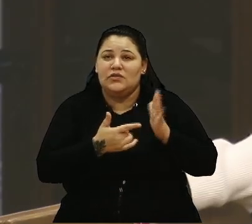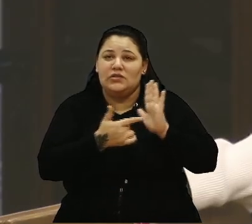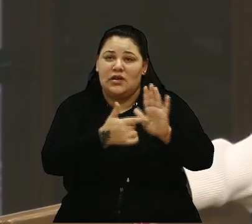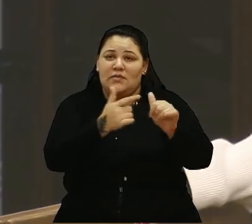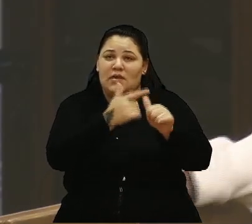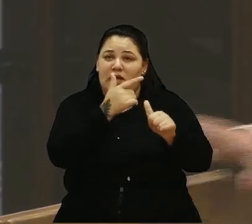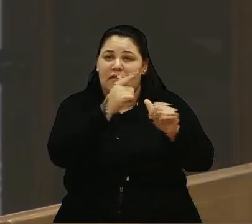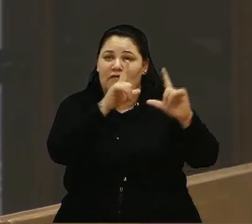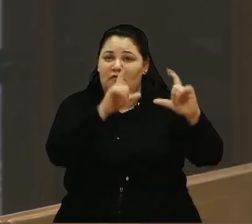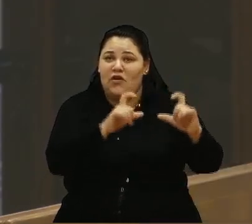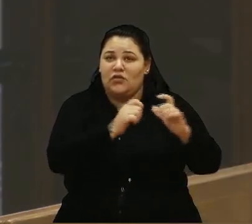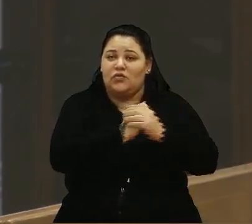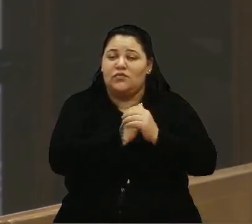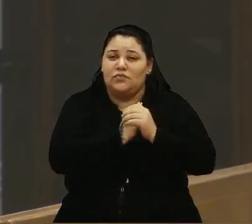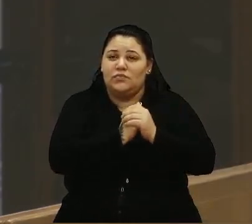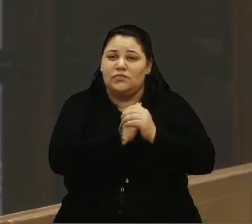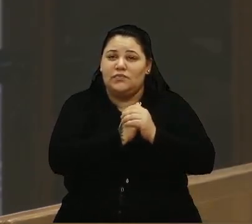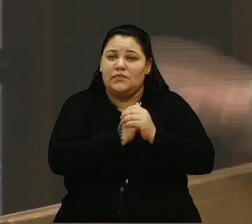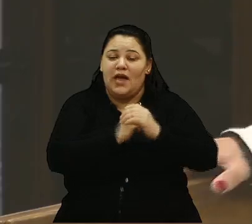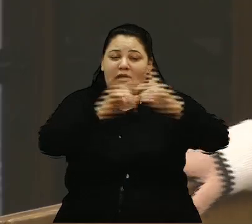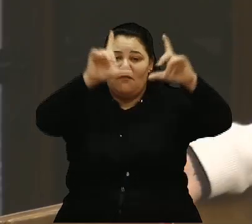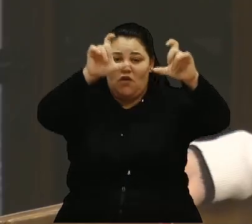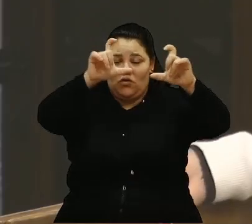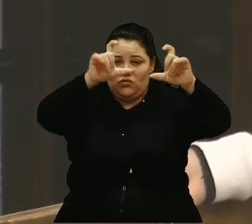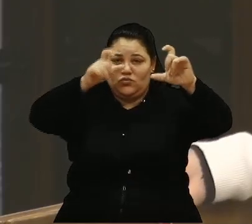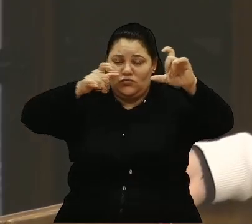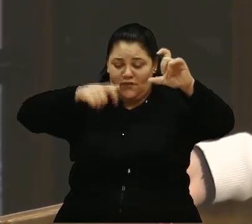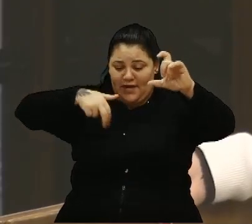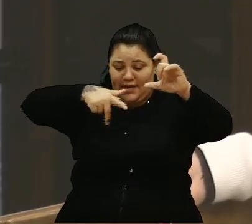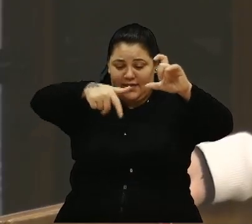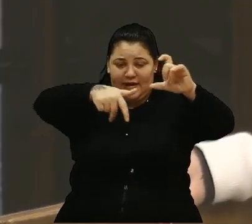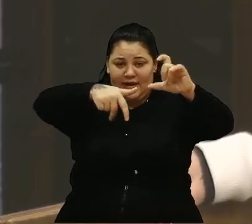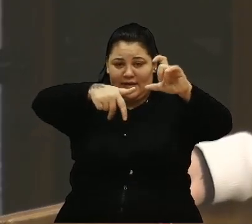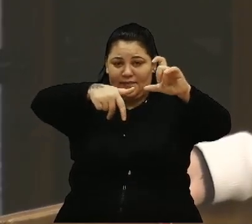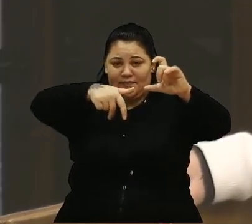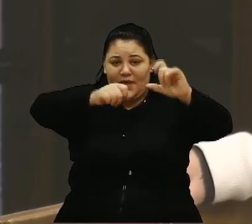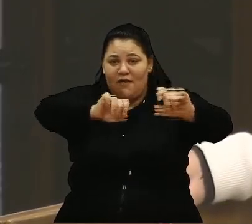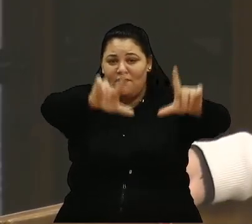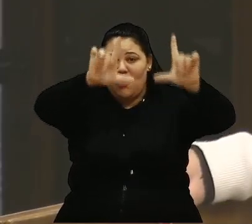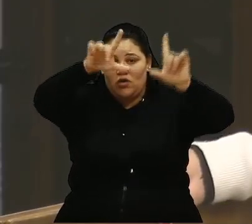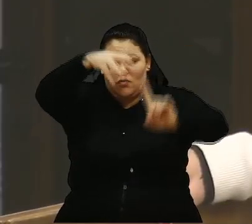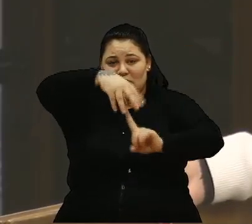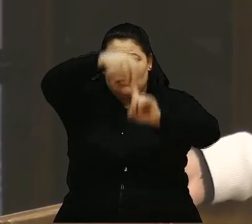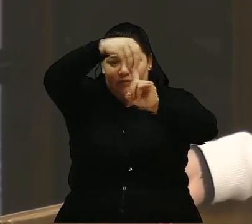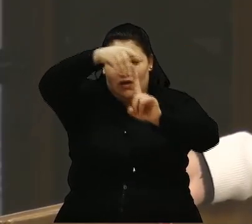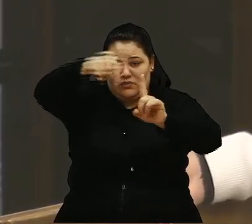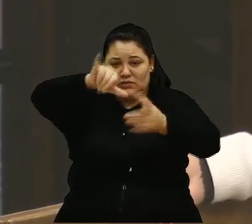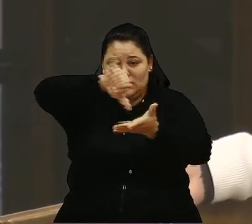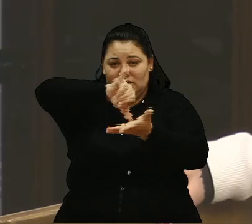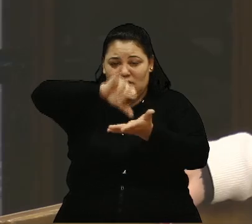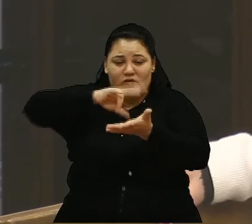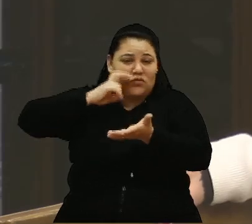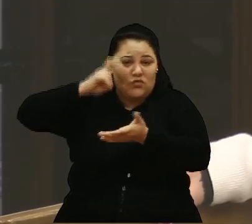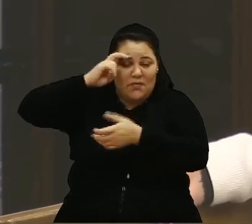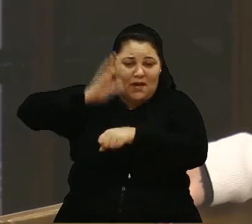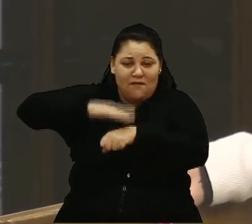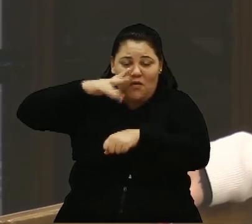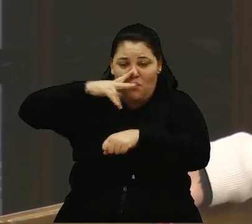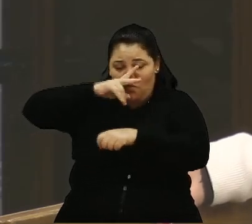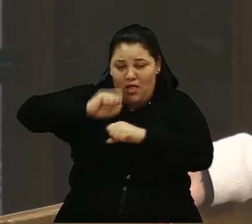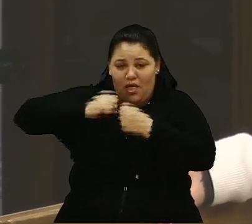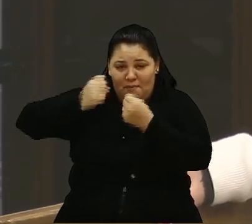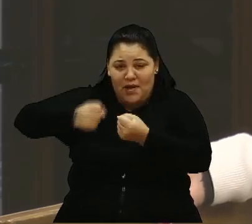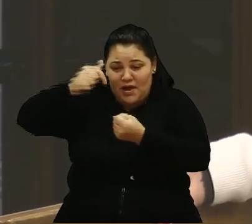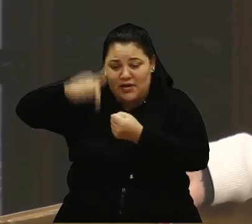foto de entrada, a foto da nossa entrada principal desse centro de cultura tão importante e potente da nossa cidade. A